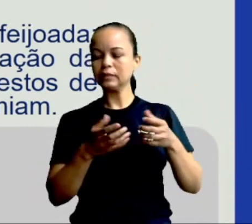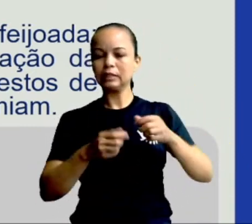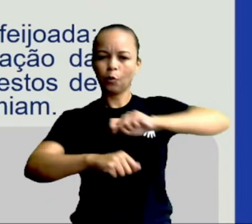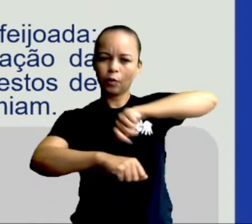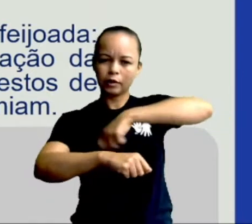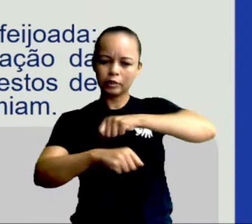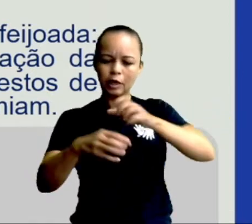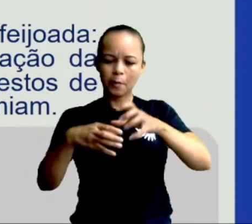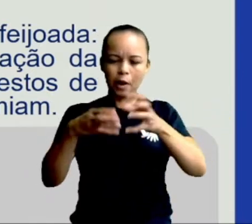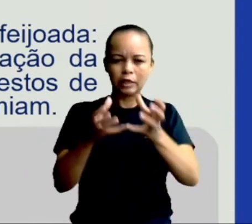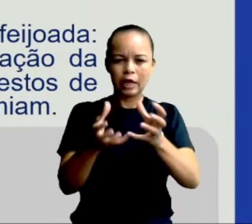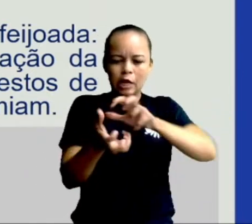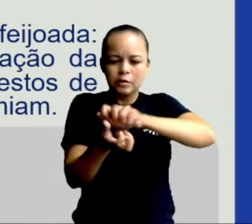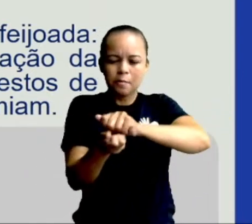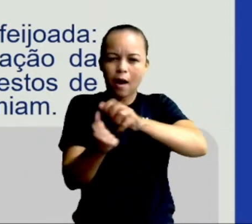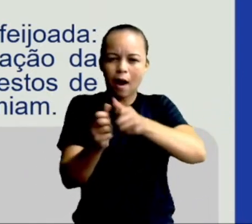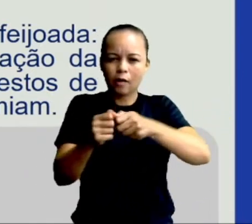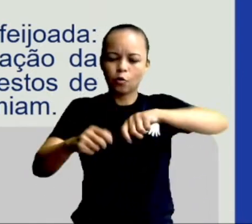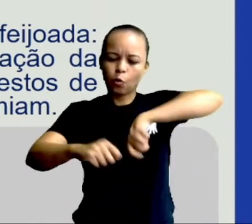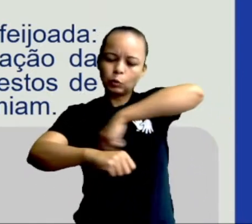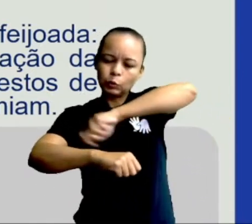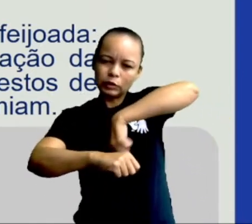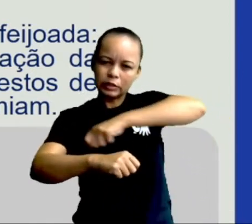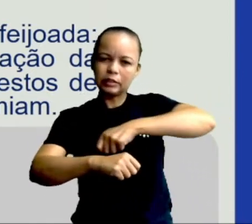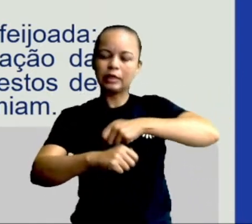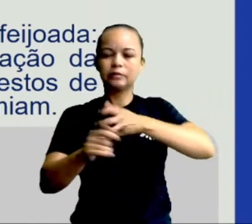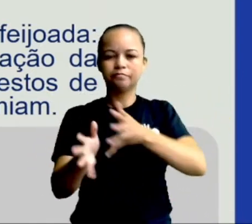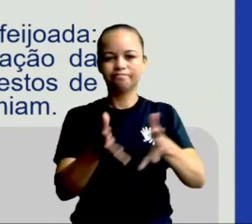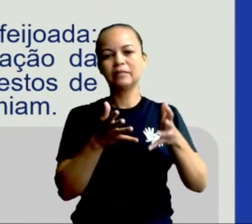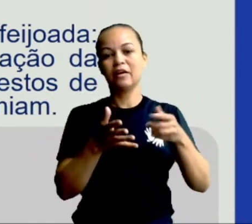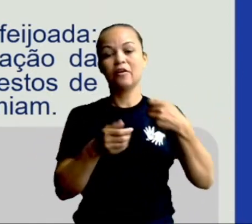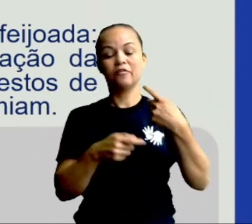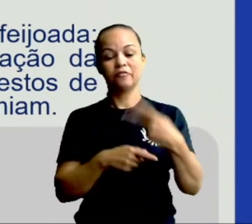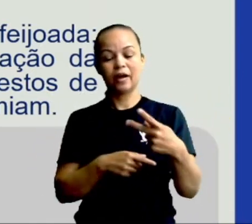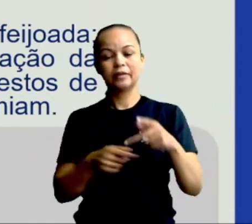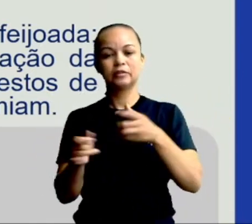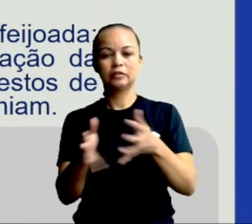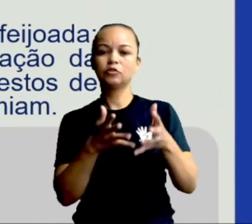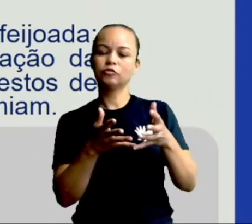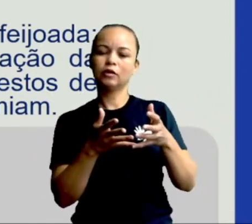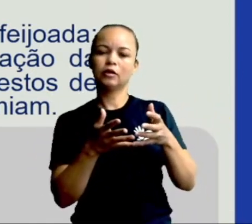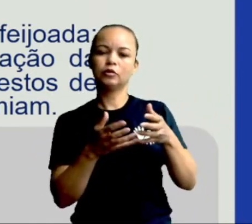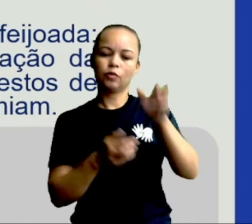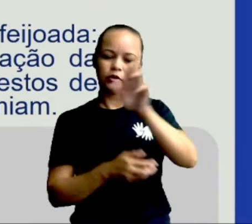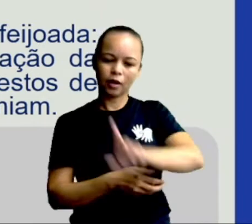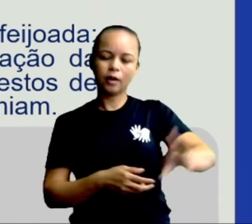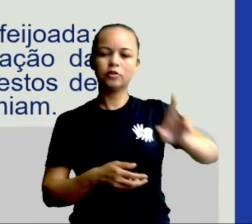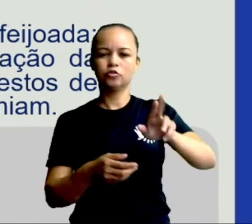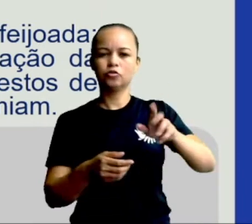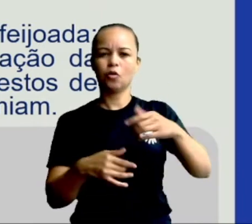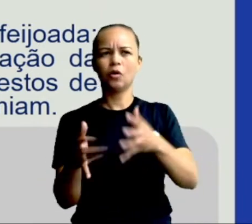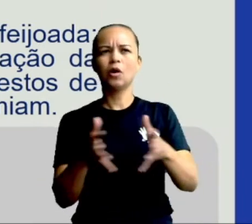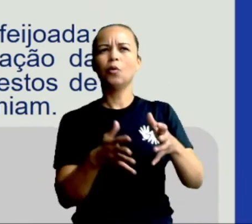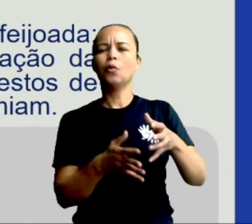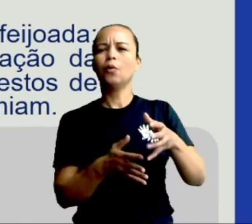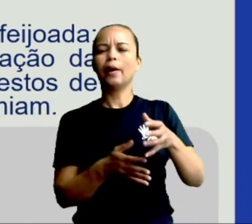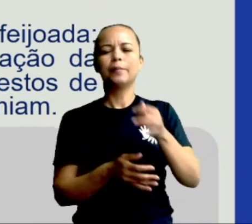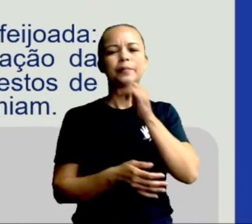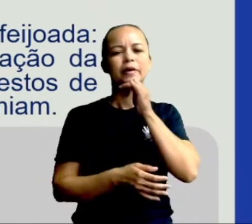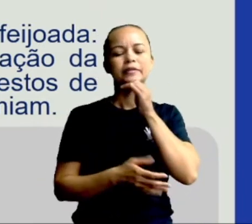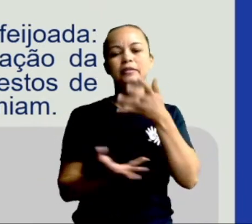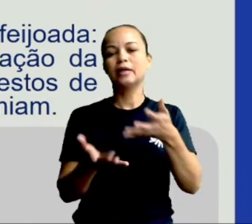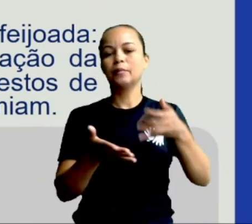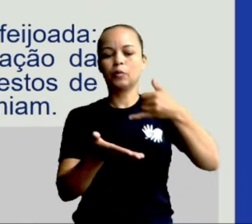de matriz africanas cozinham e fazem os seus rituais religiosos, né? O leite de coco presente